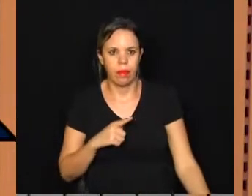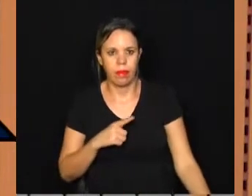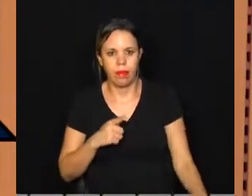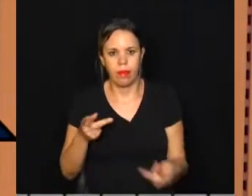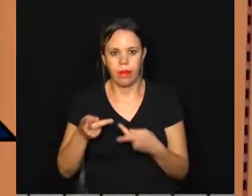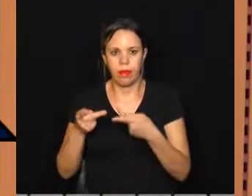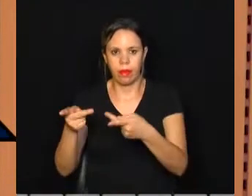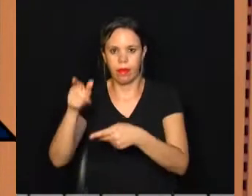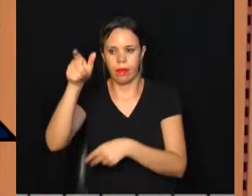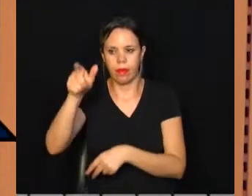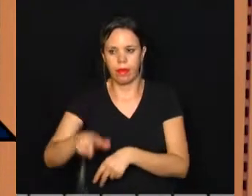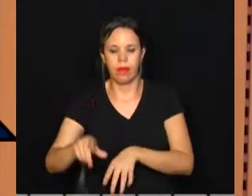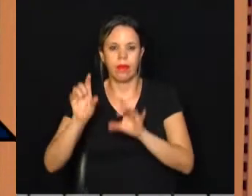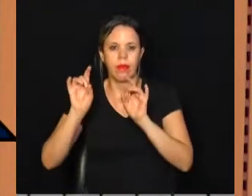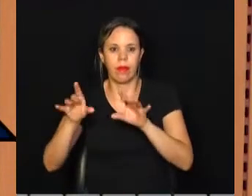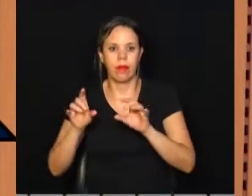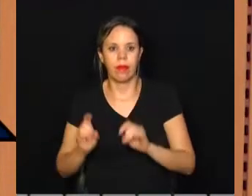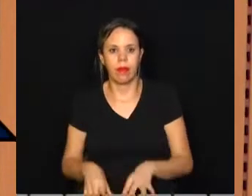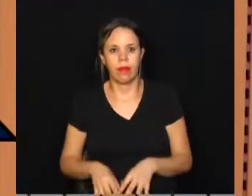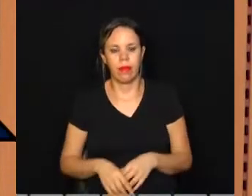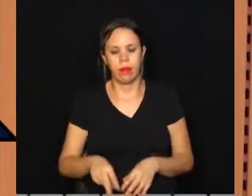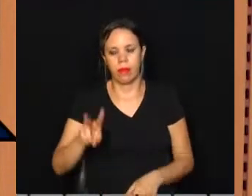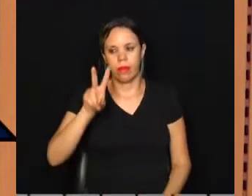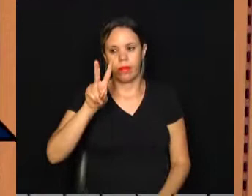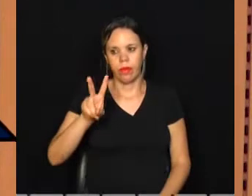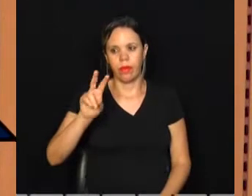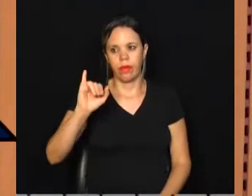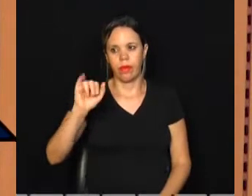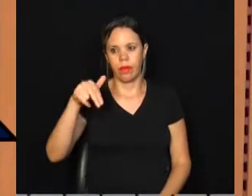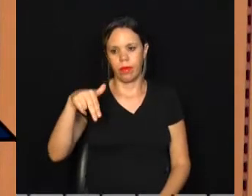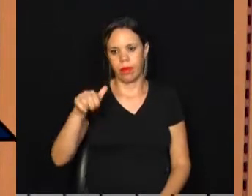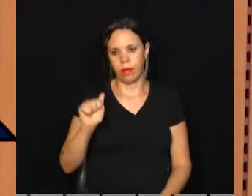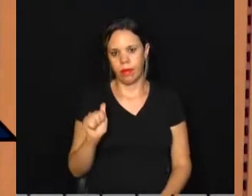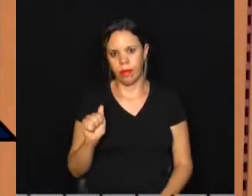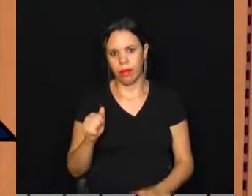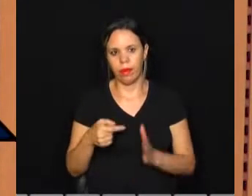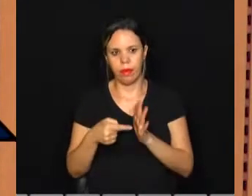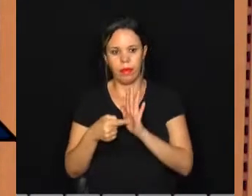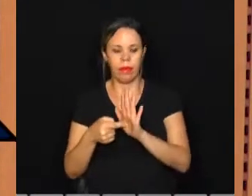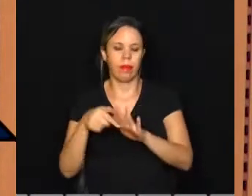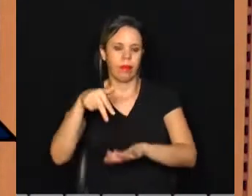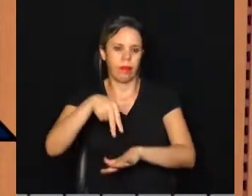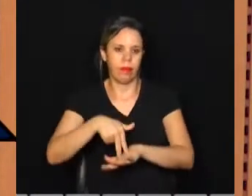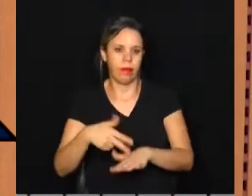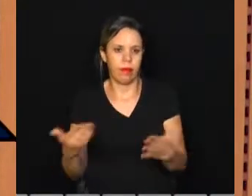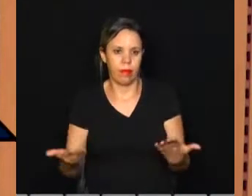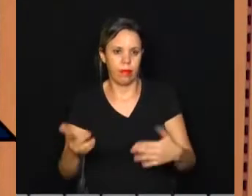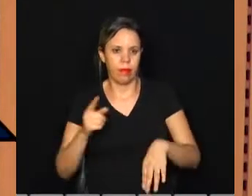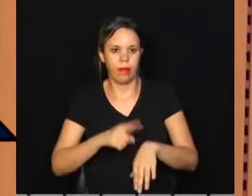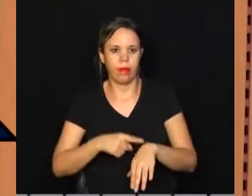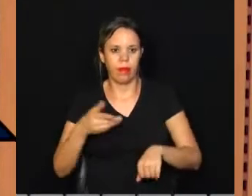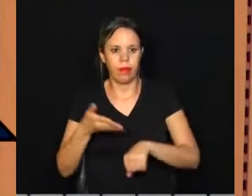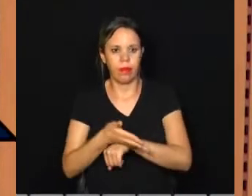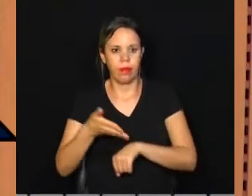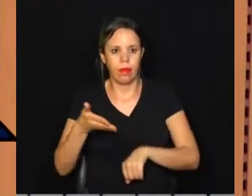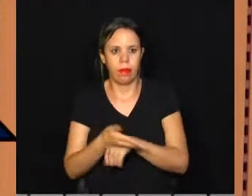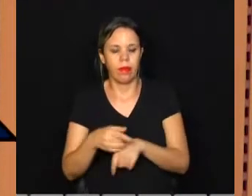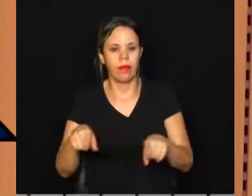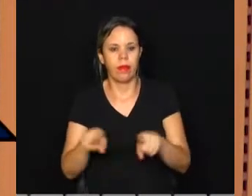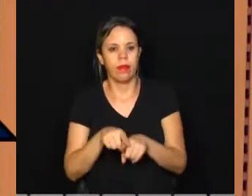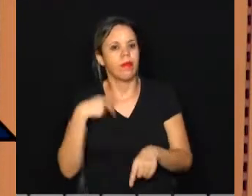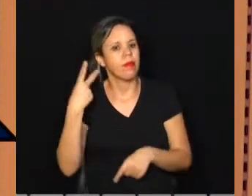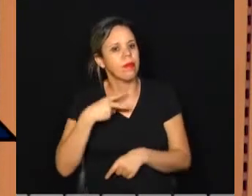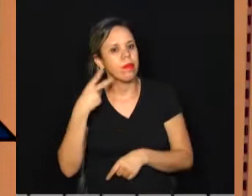convidada especial, né, que é a Tiche Viana, logo eu a apresento, e nós temos nesse momento a participação também da